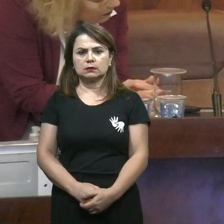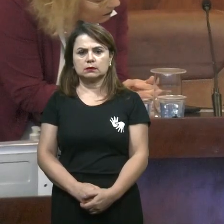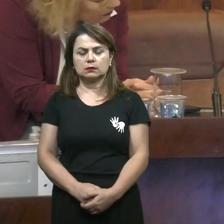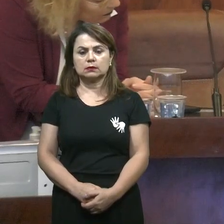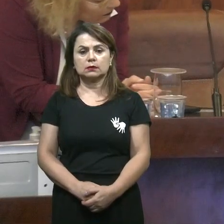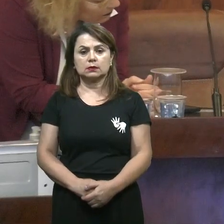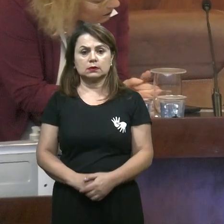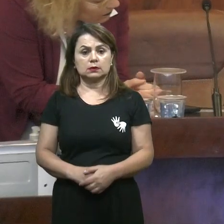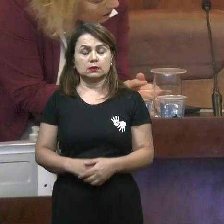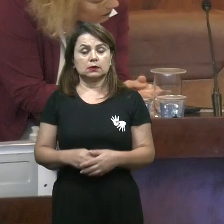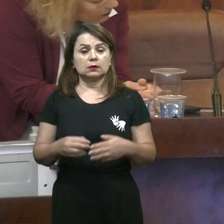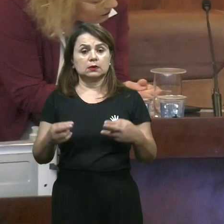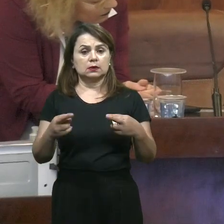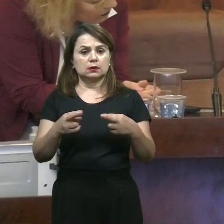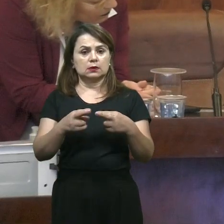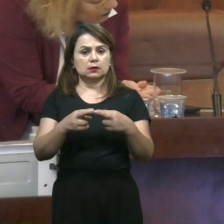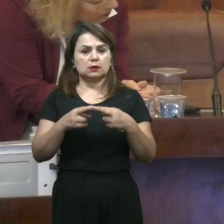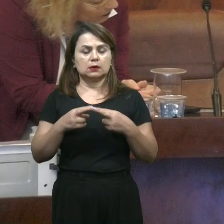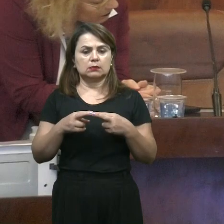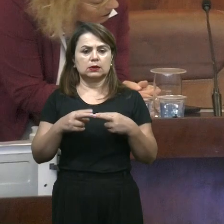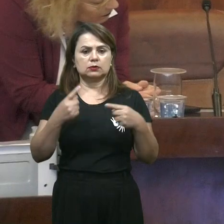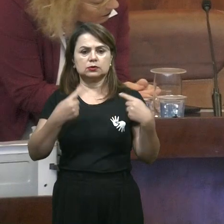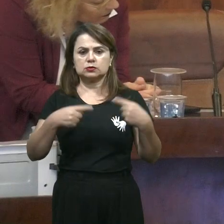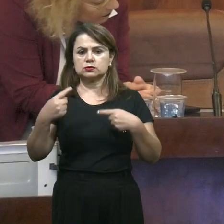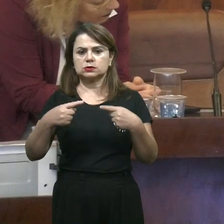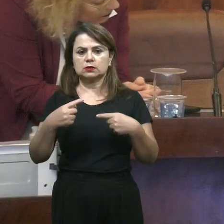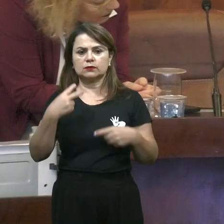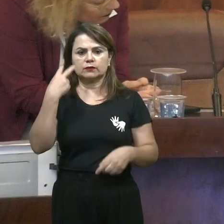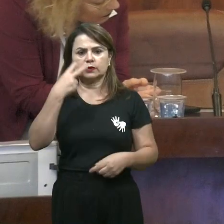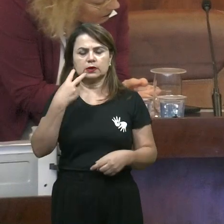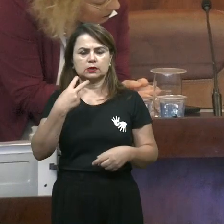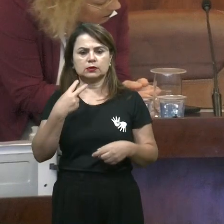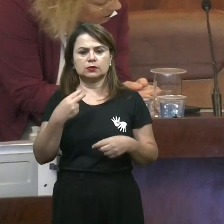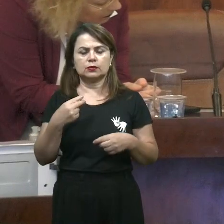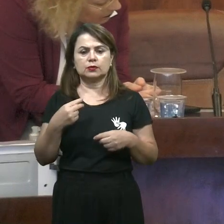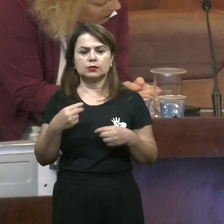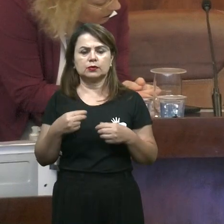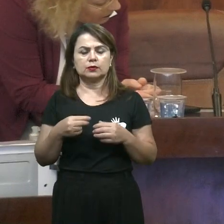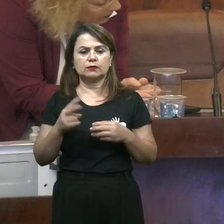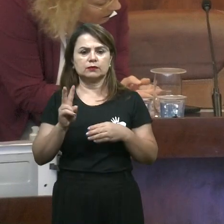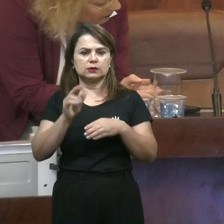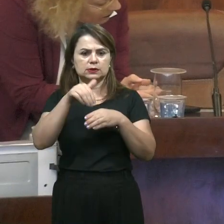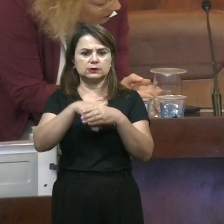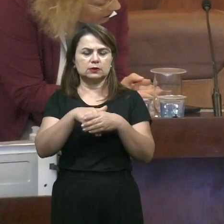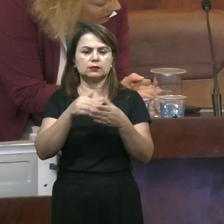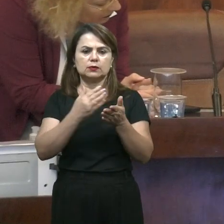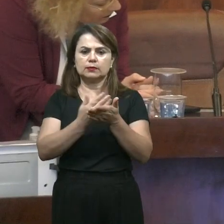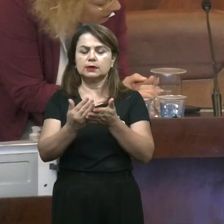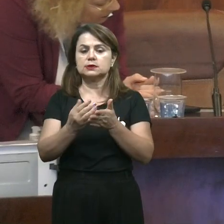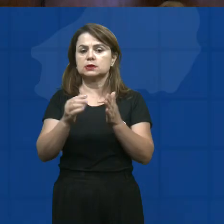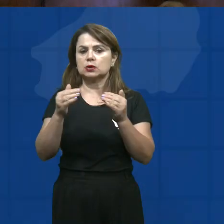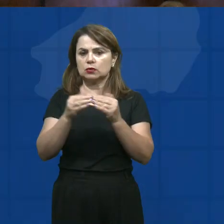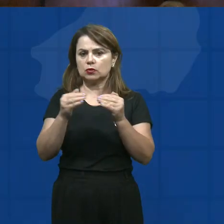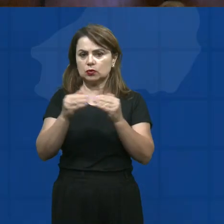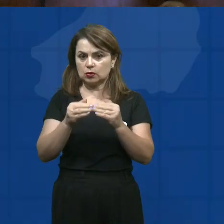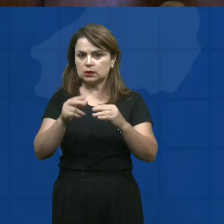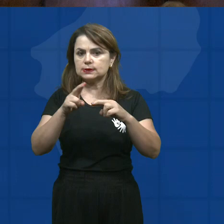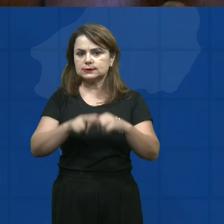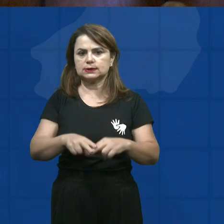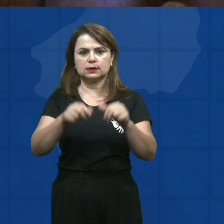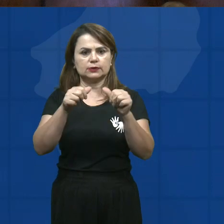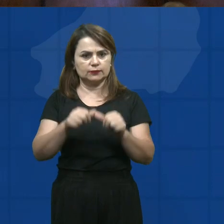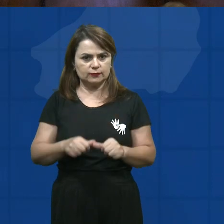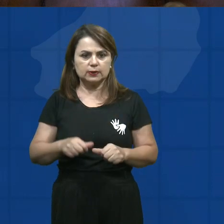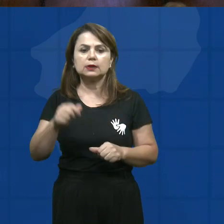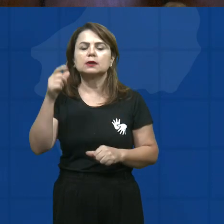Continua em discussão o requerimento. Não havendo vereadores inscritos, está em votação. Os vereadores que estão favoráveis, permaneçam como se encontram, aprovado.